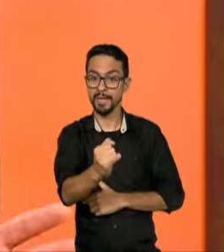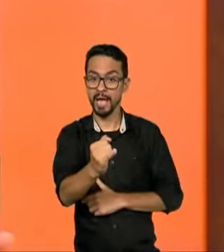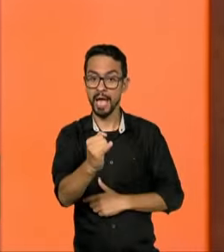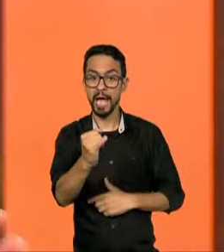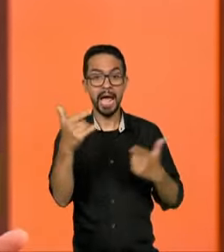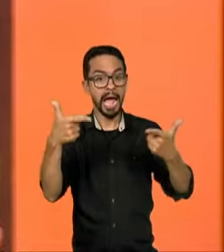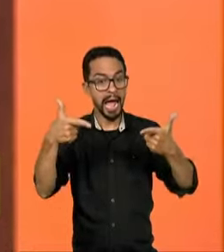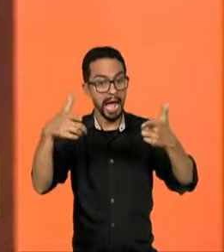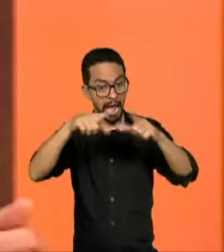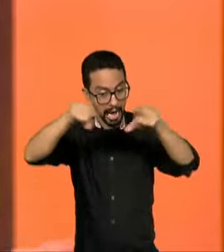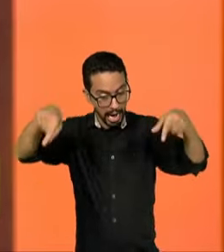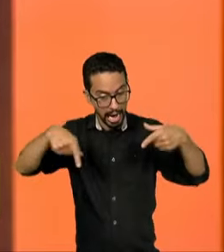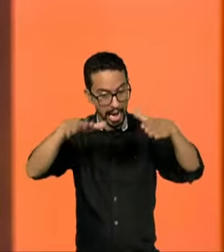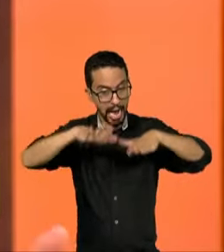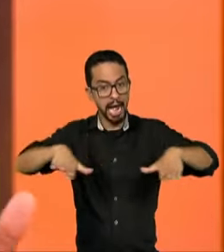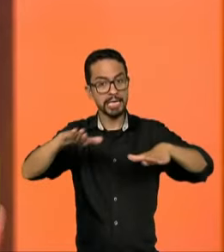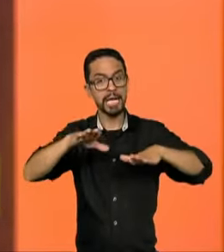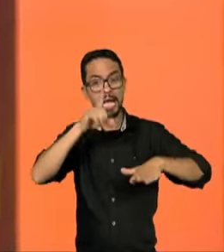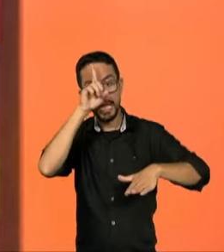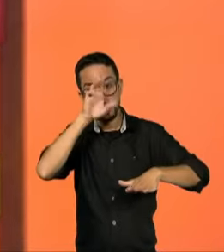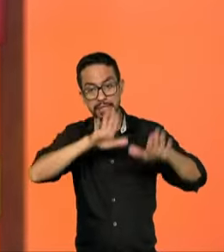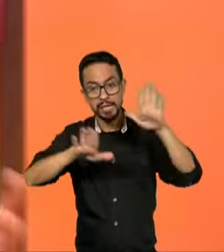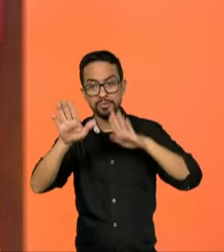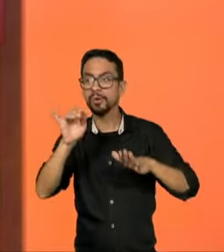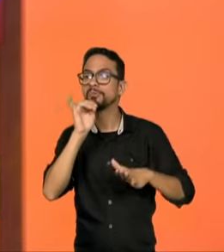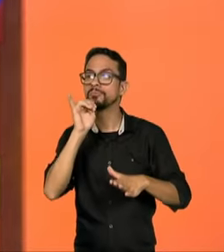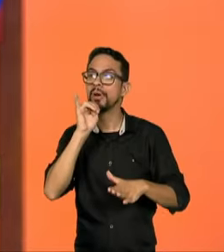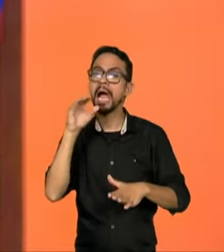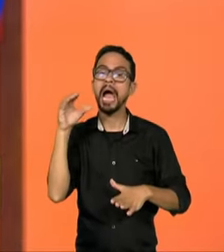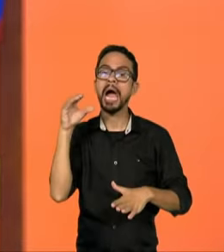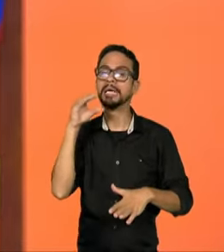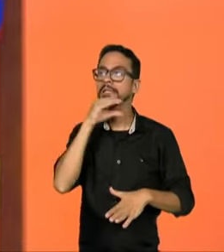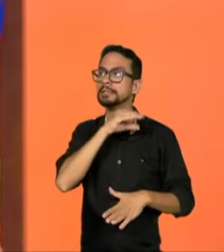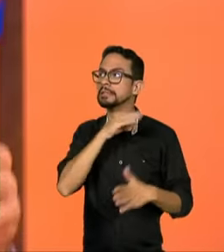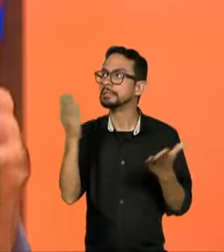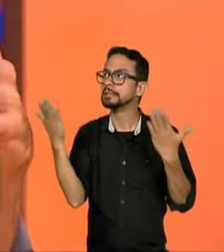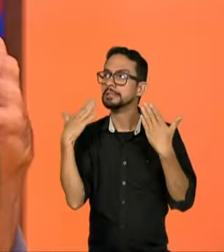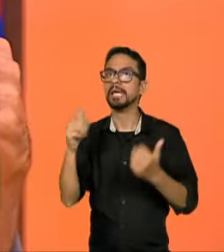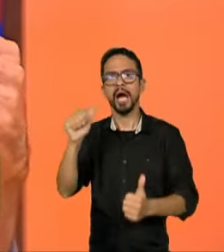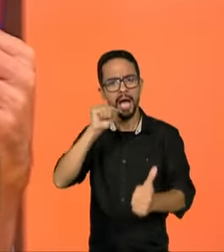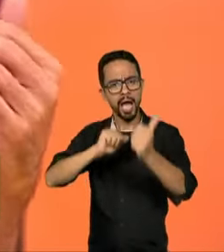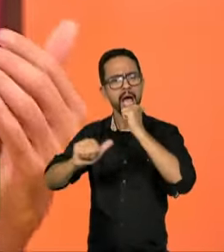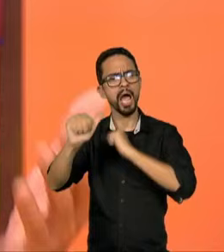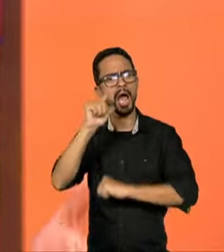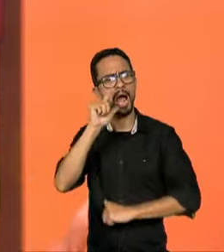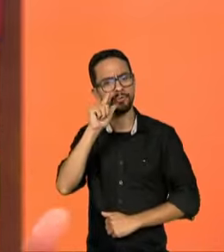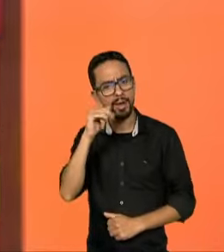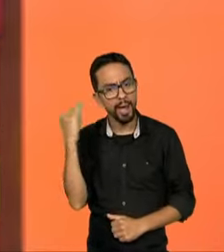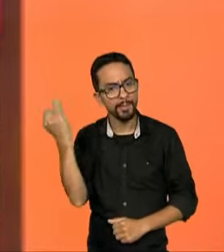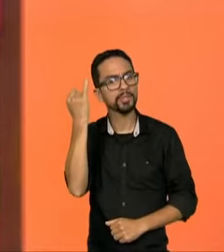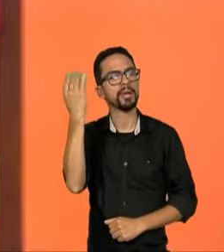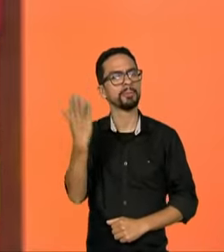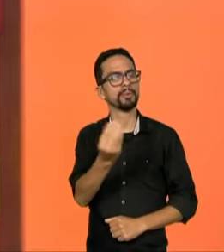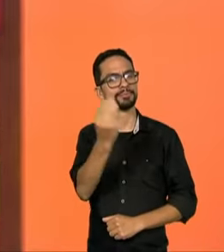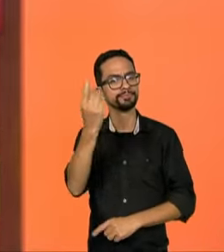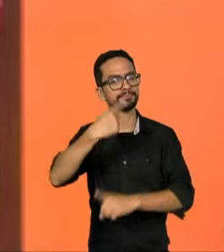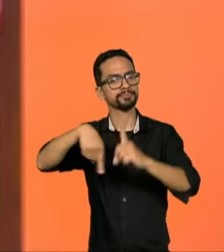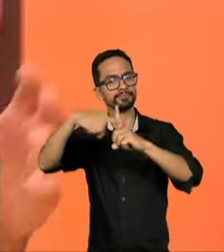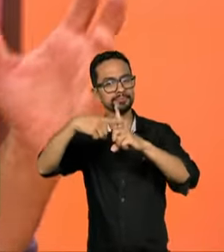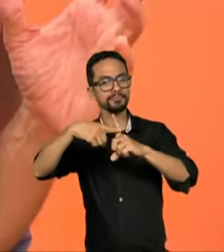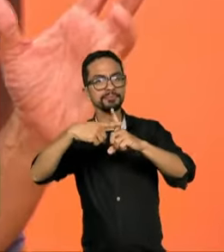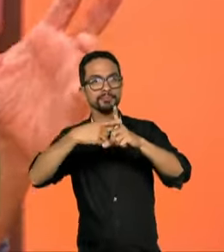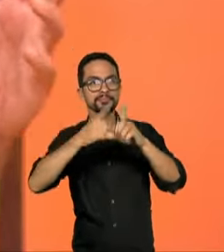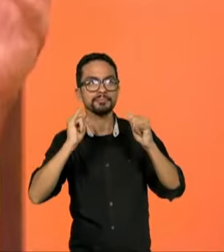lidar com essas situações. Olha, aqui é muito quente, então beber muita água, rever a parte elétrica da sua